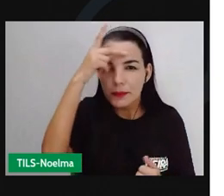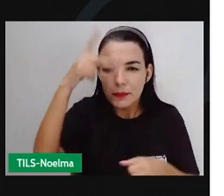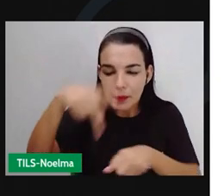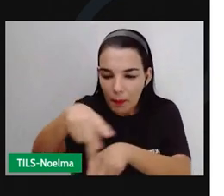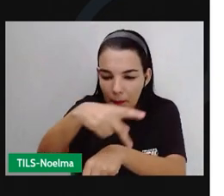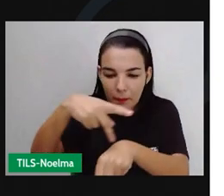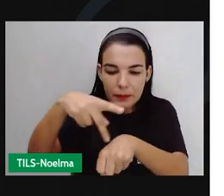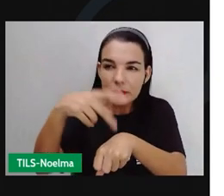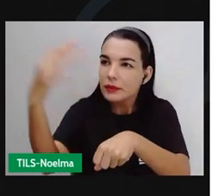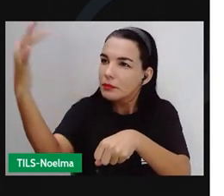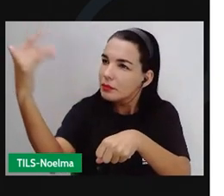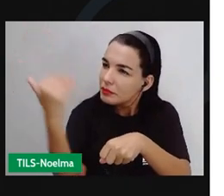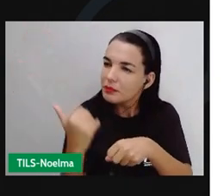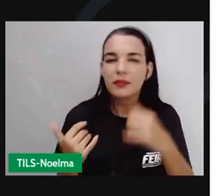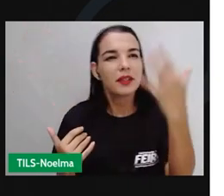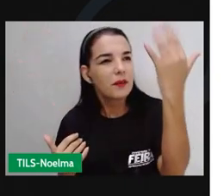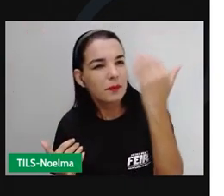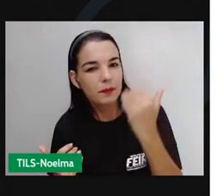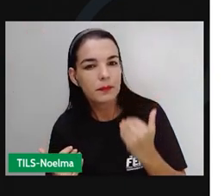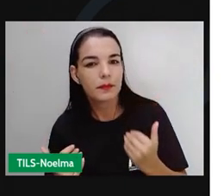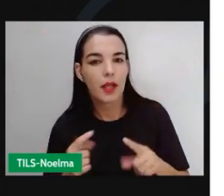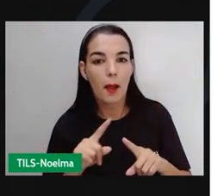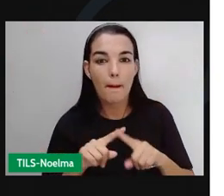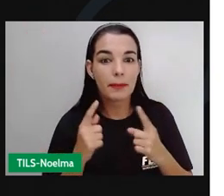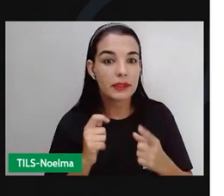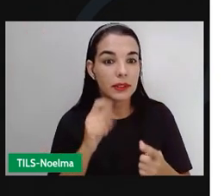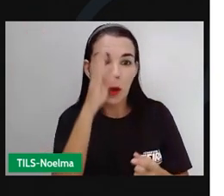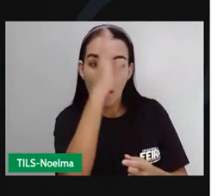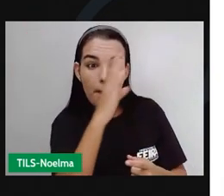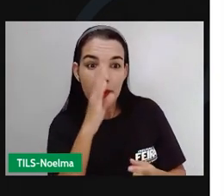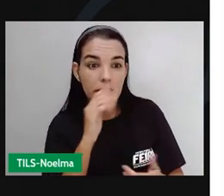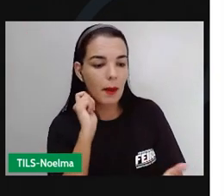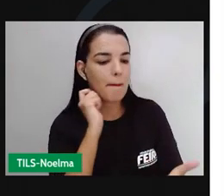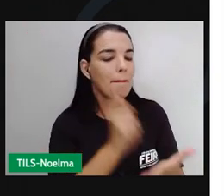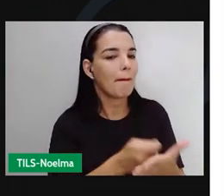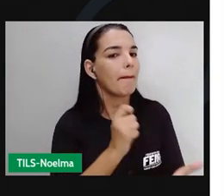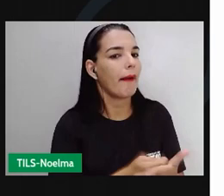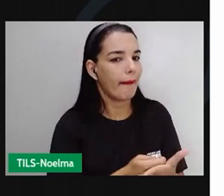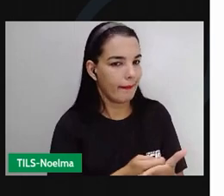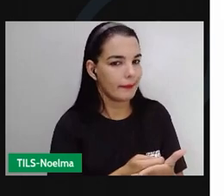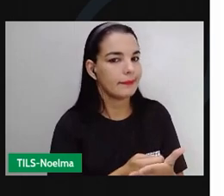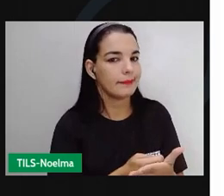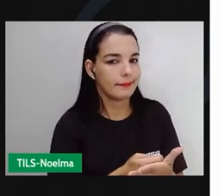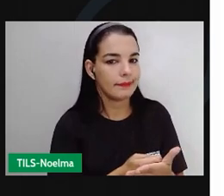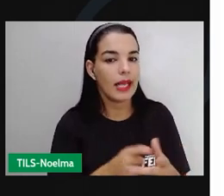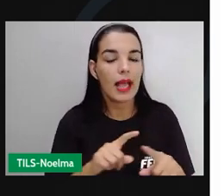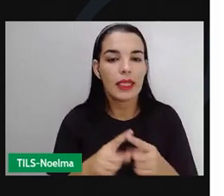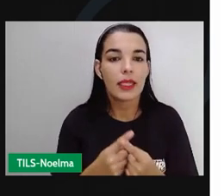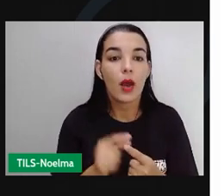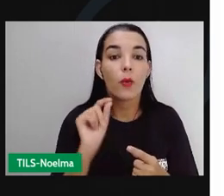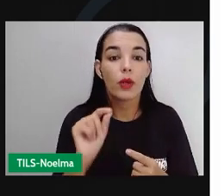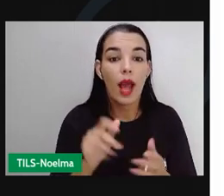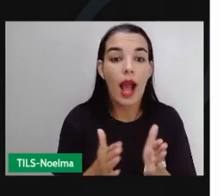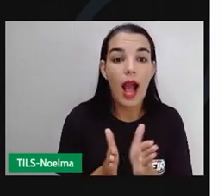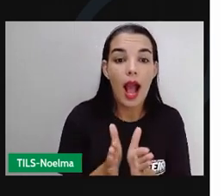Brasil. Cerca de 3 milhões de imigrantes entrariam no país até a Primeira Guerra Mundial.